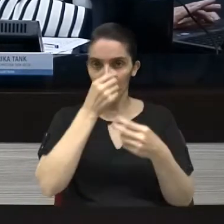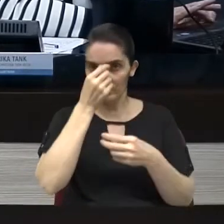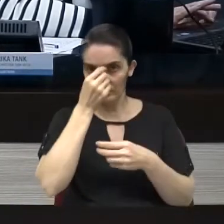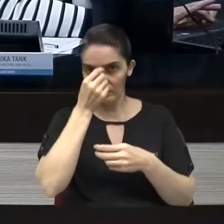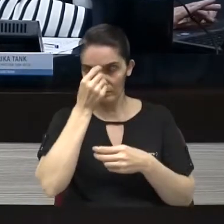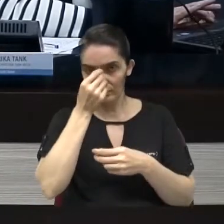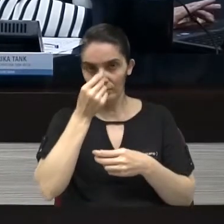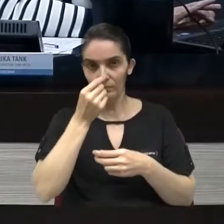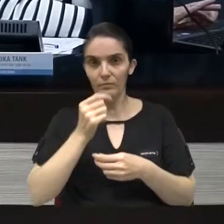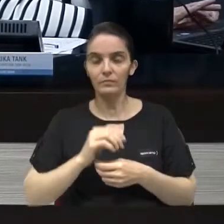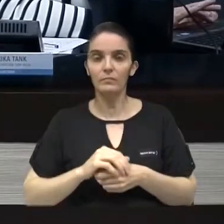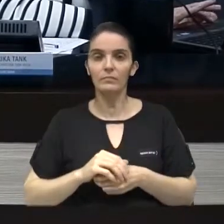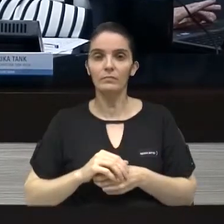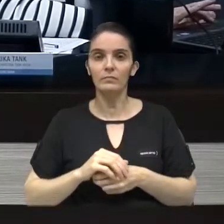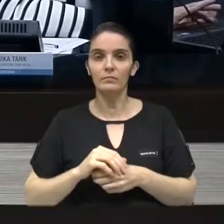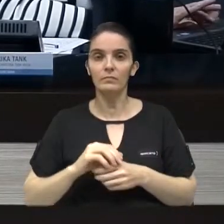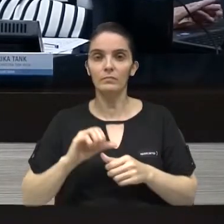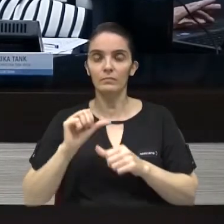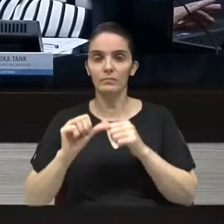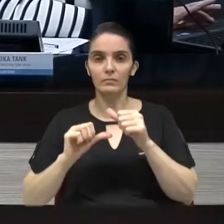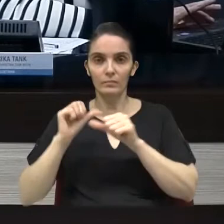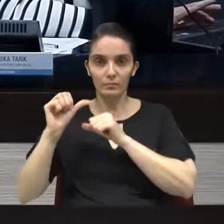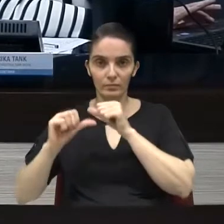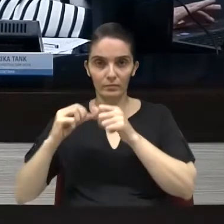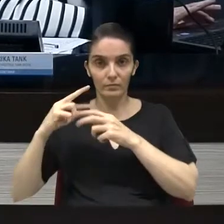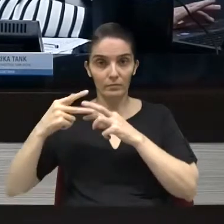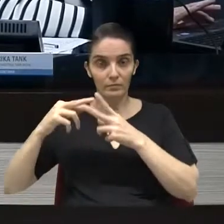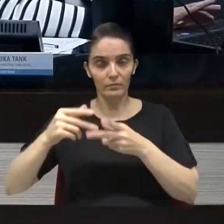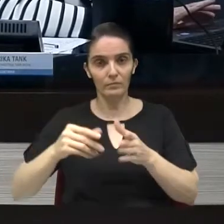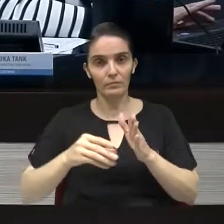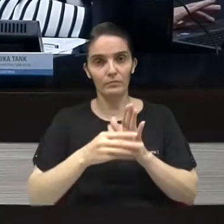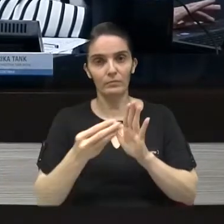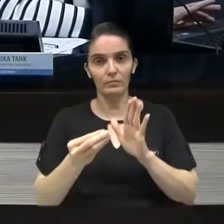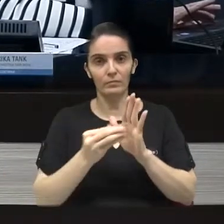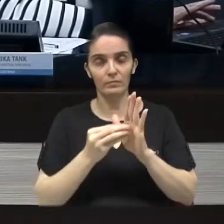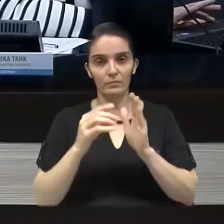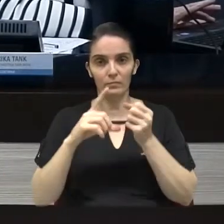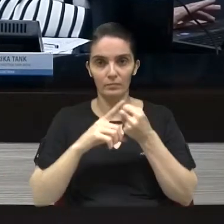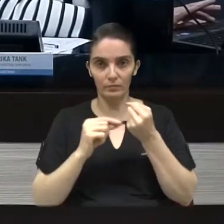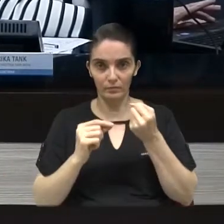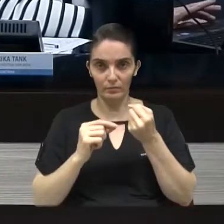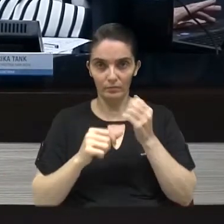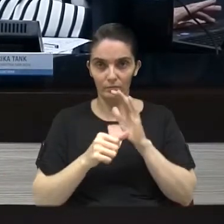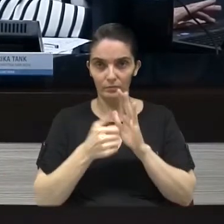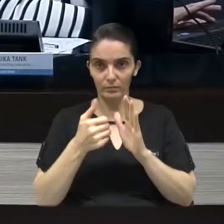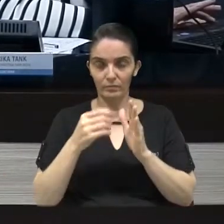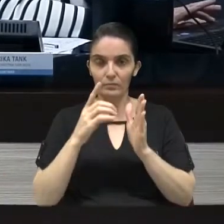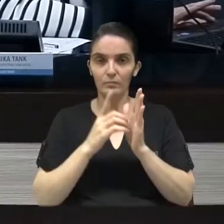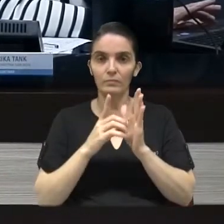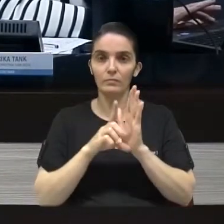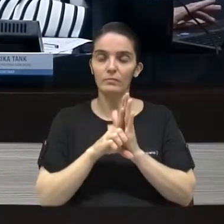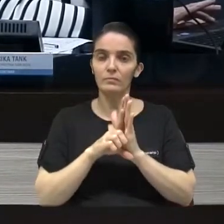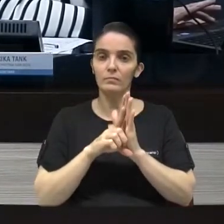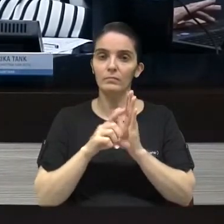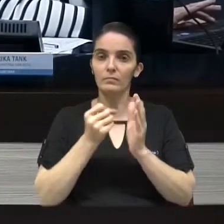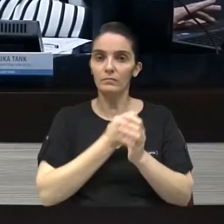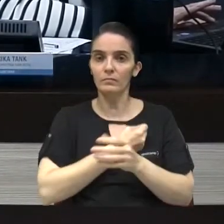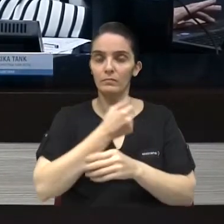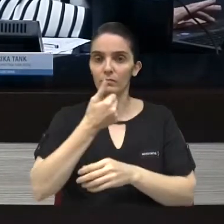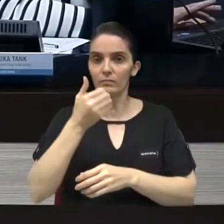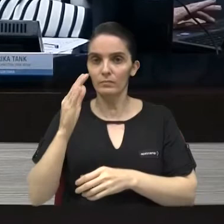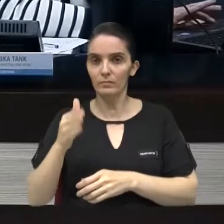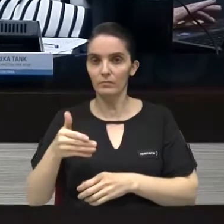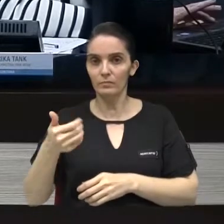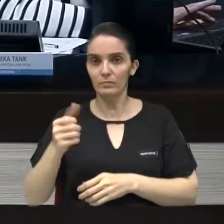de Freitas, que modifica a redação da ementa e do artigo 1º do decreto legislativo número